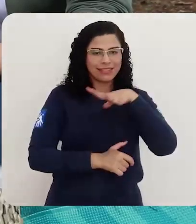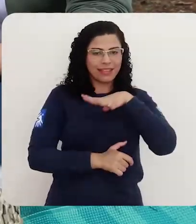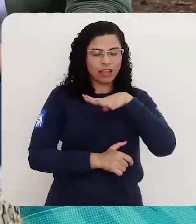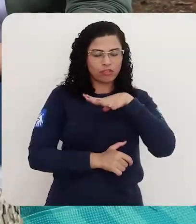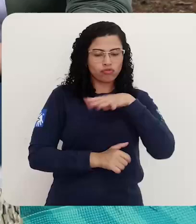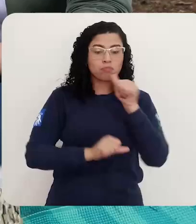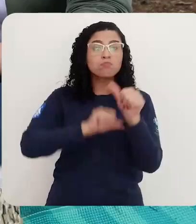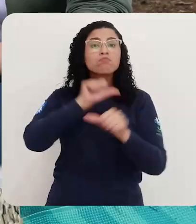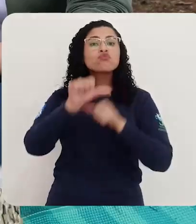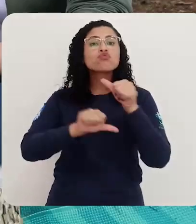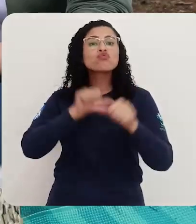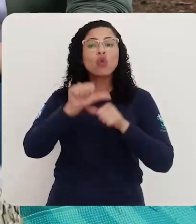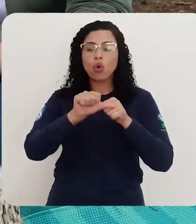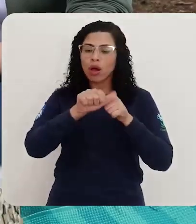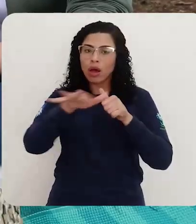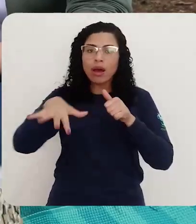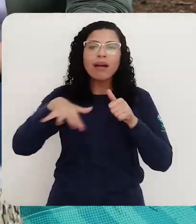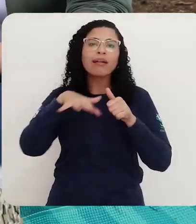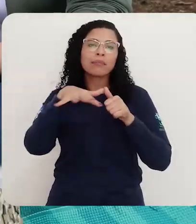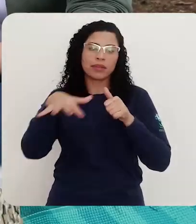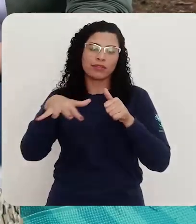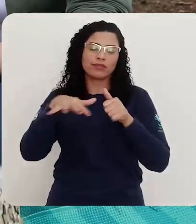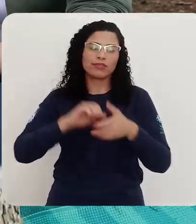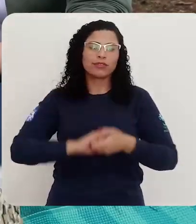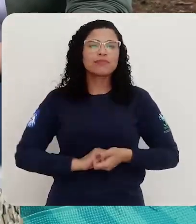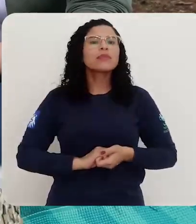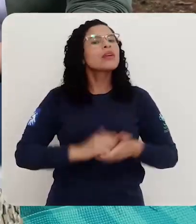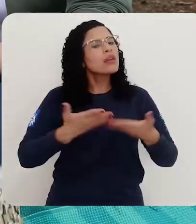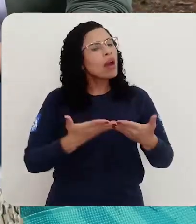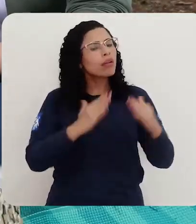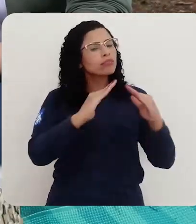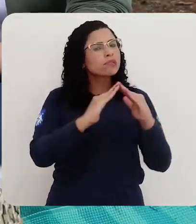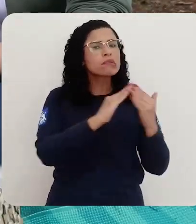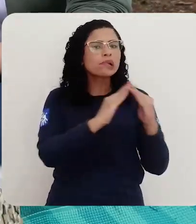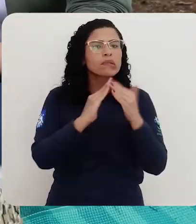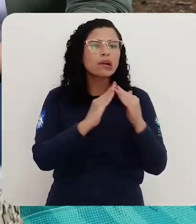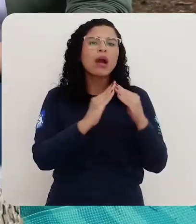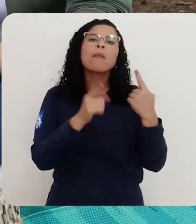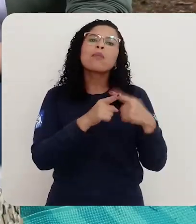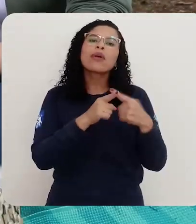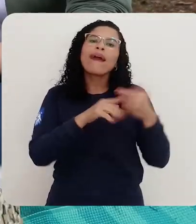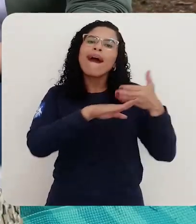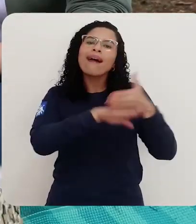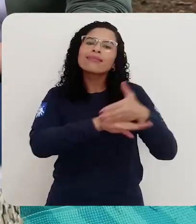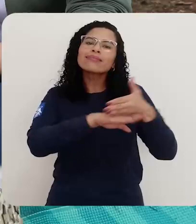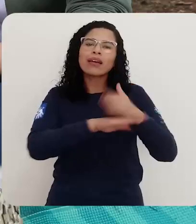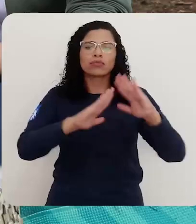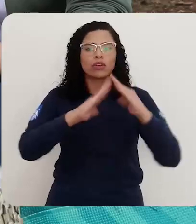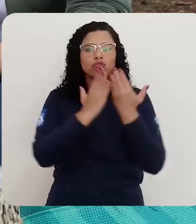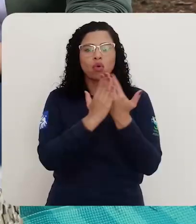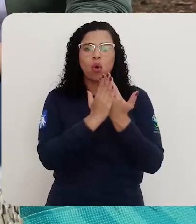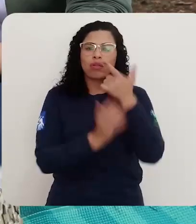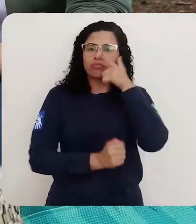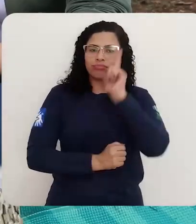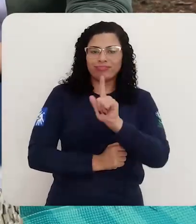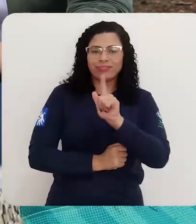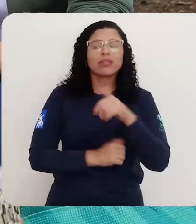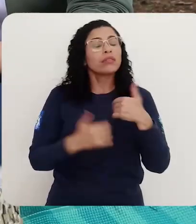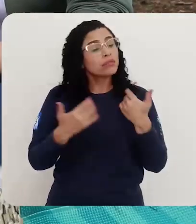e sair deste ambiente. Então, nós mudamos de ambiente e fomos morar num bairro periférico para termos esse acesso mesmo à